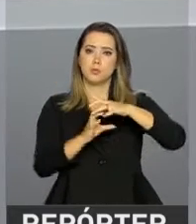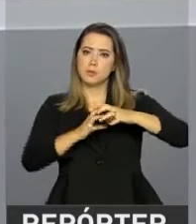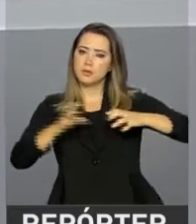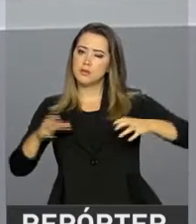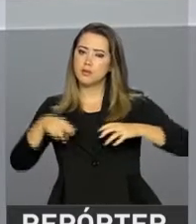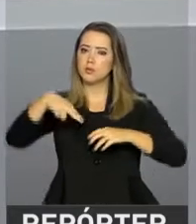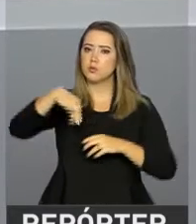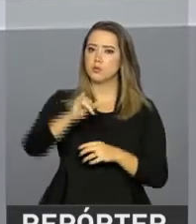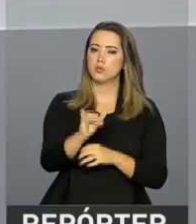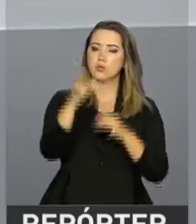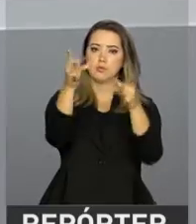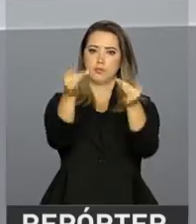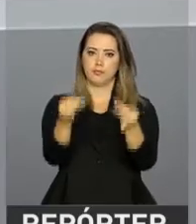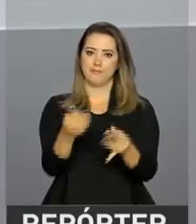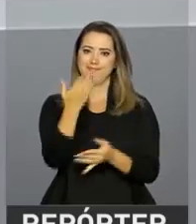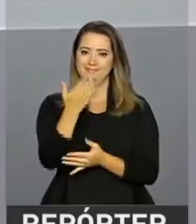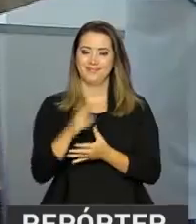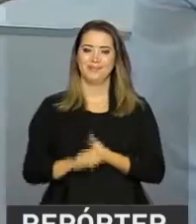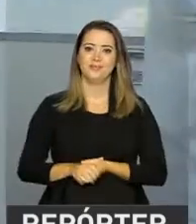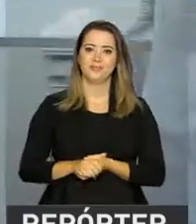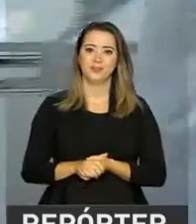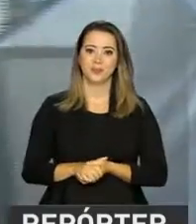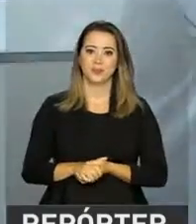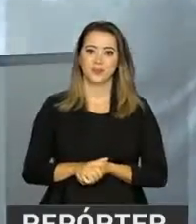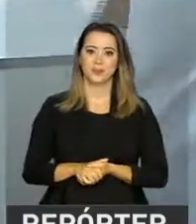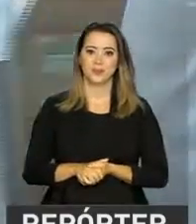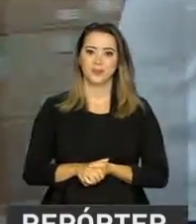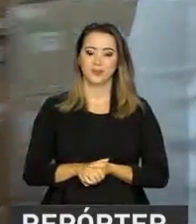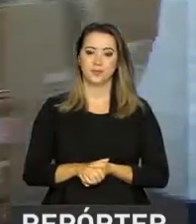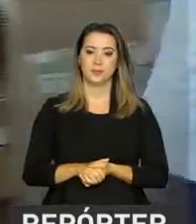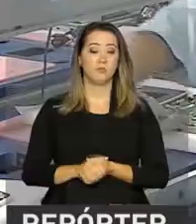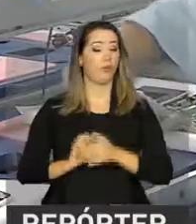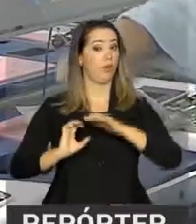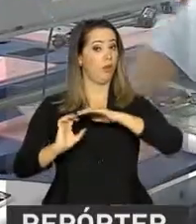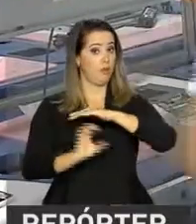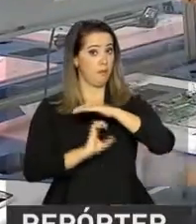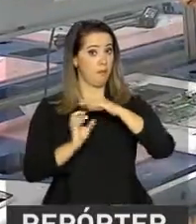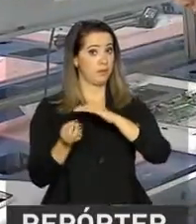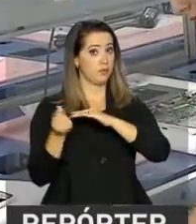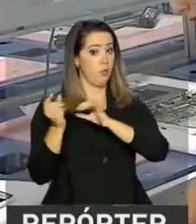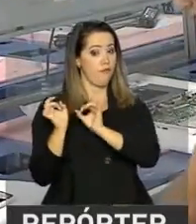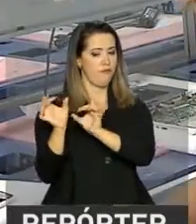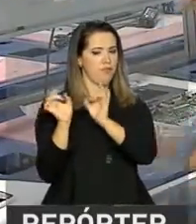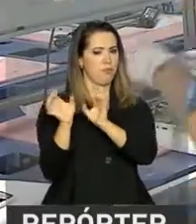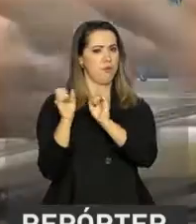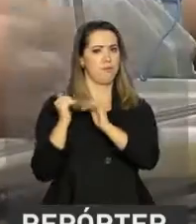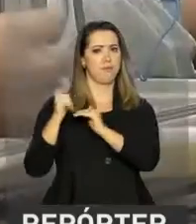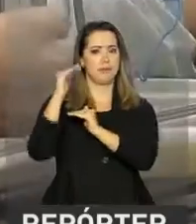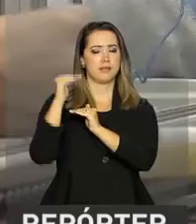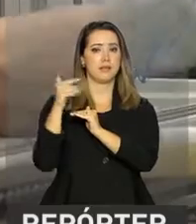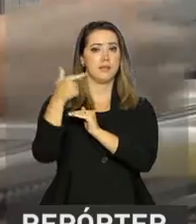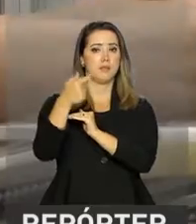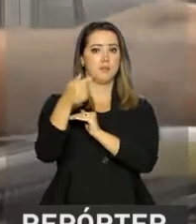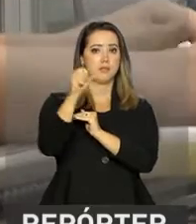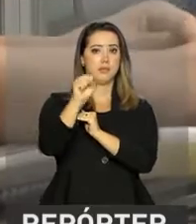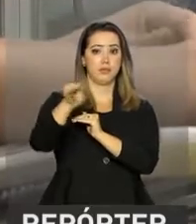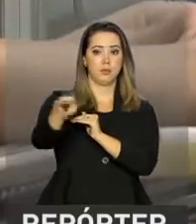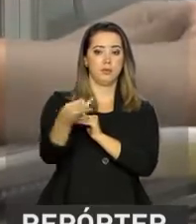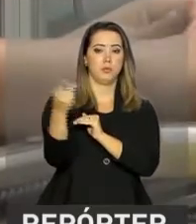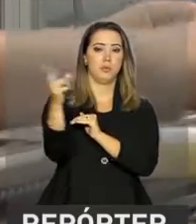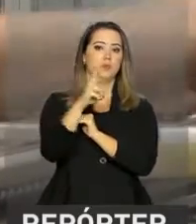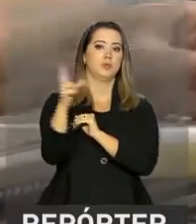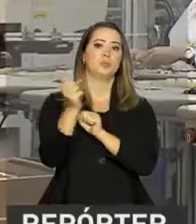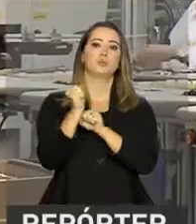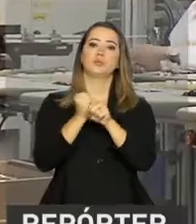repórter nem pereira explica empresas com faturamento superior a 78 milhões de reais